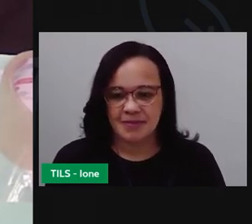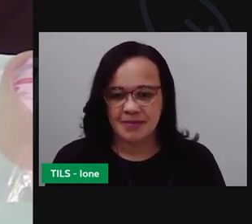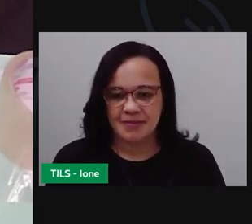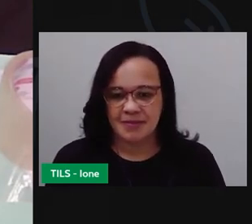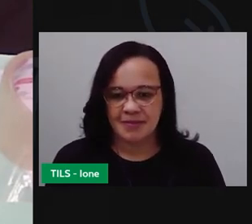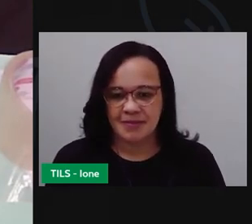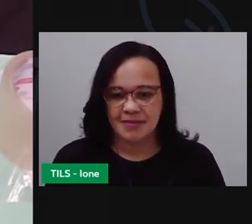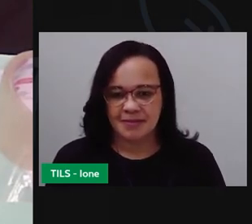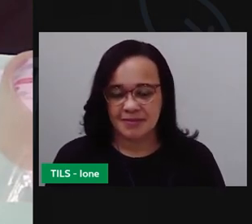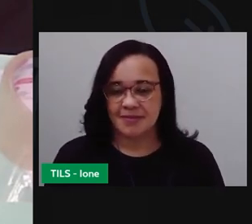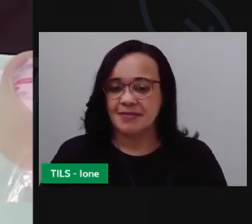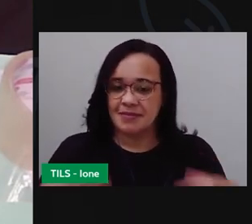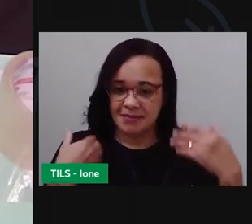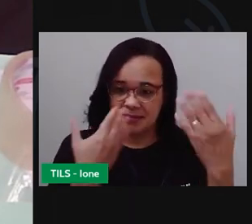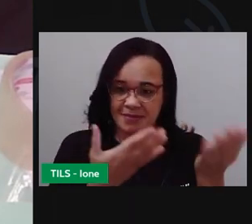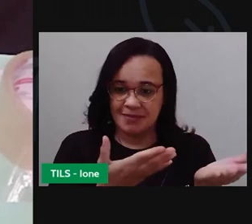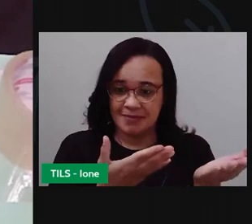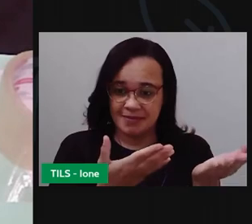Olha como ele ficou